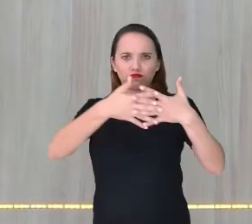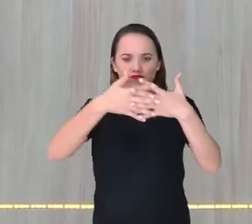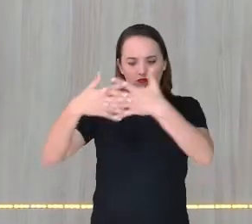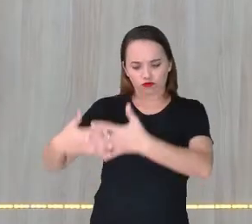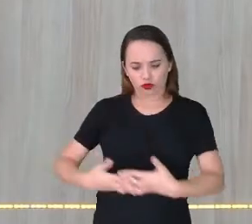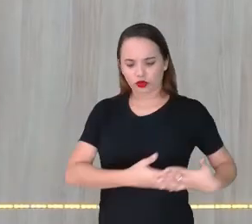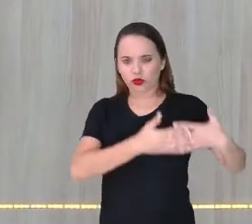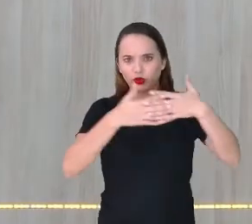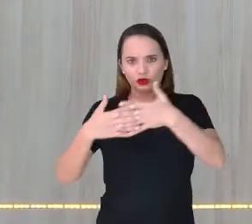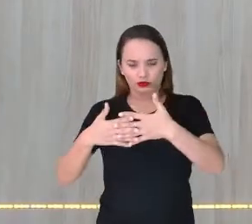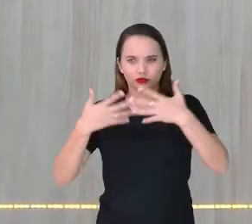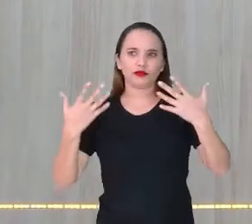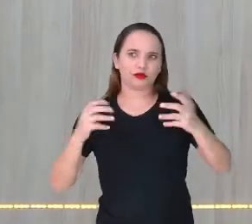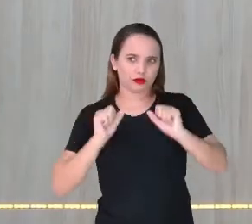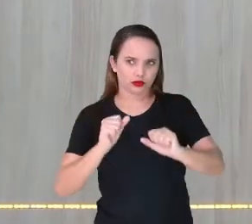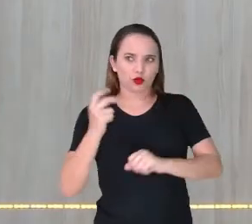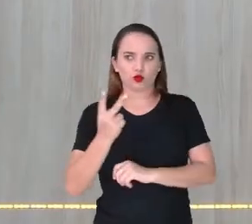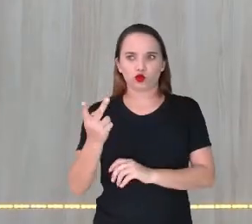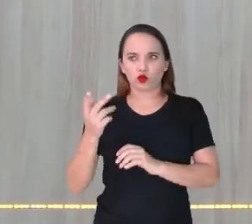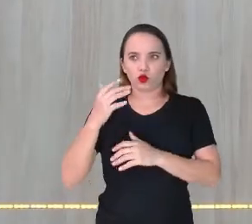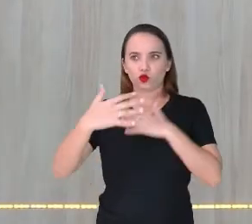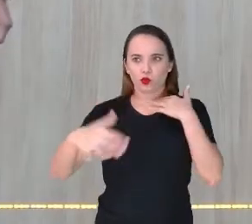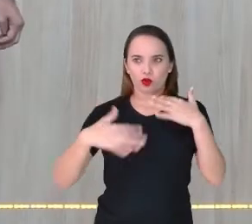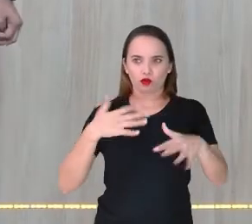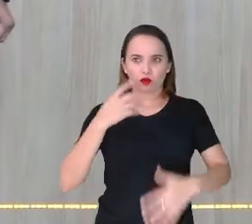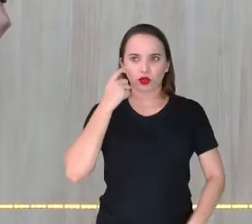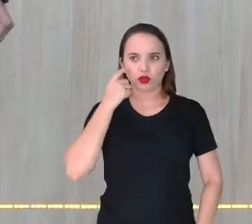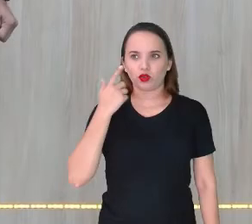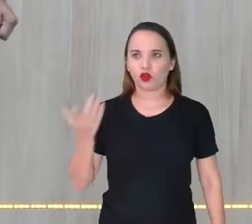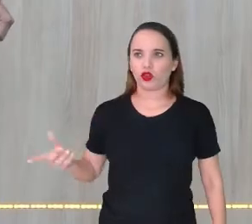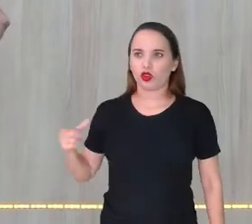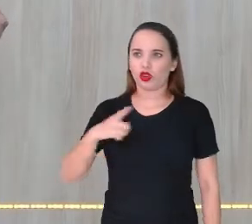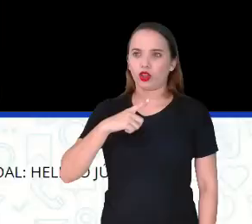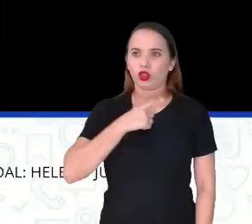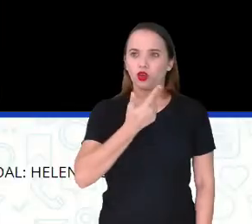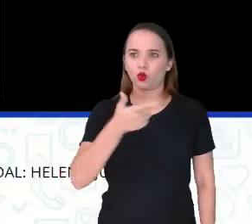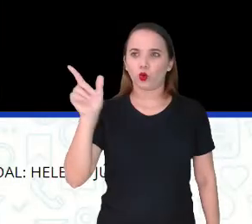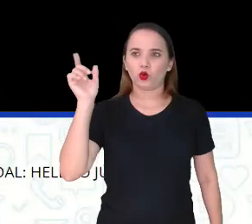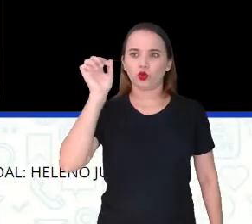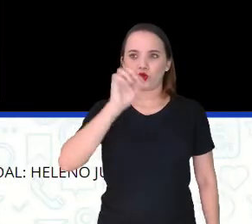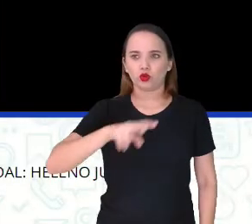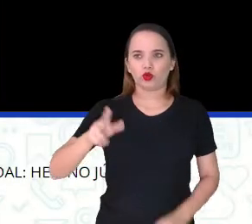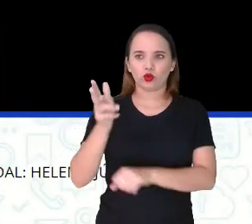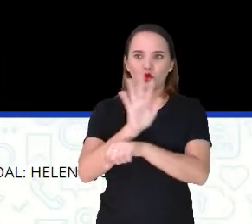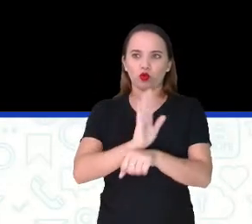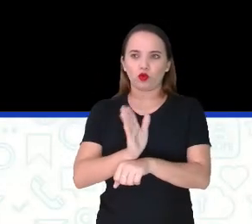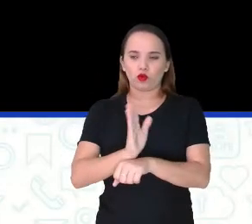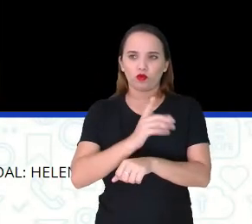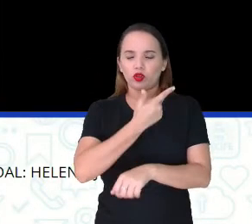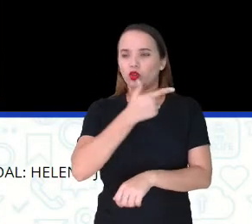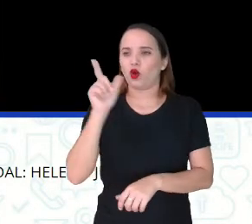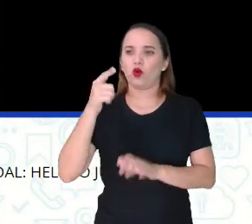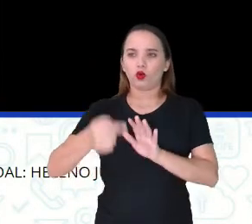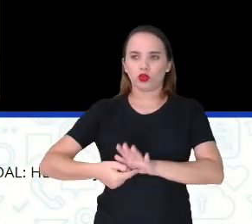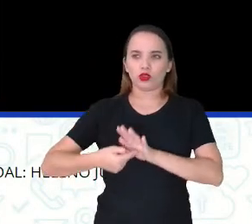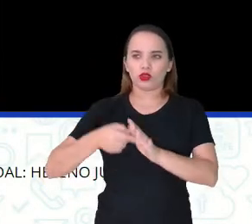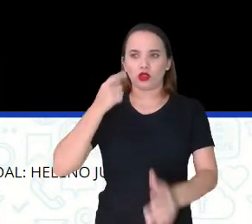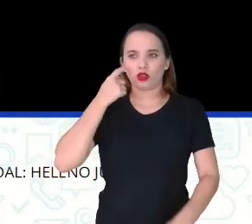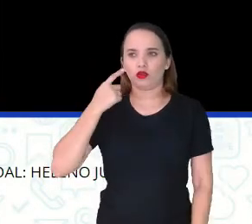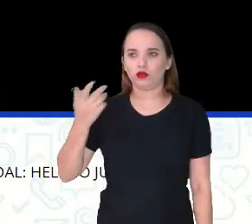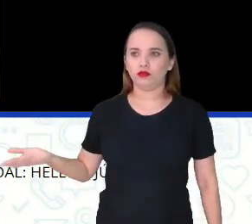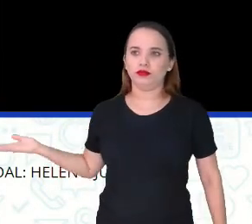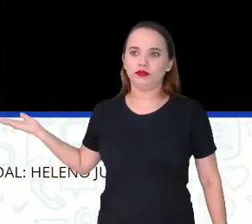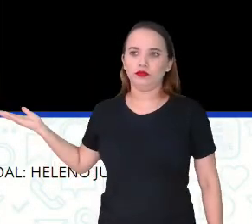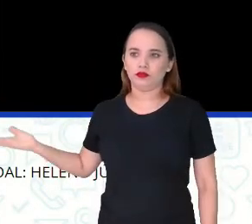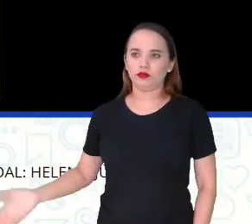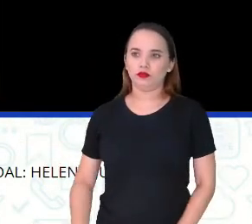como para trás. Então, ó, tem aí mais um vídeo para vocês. Isso aí já é outra parte do espetáculo. Deixa eu voltar.